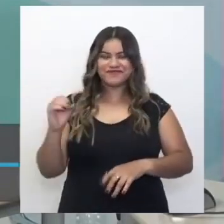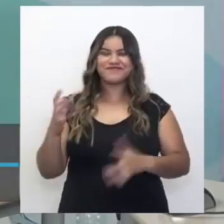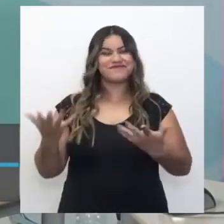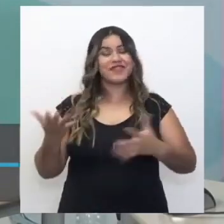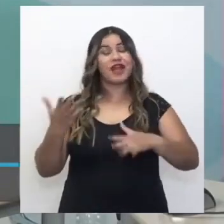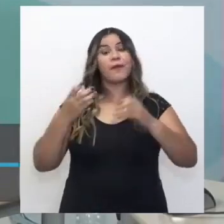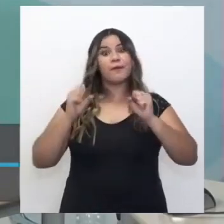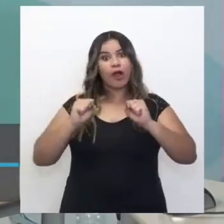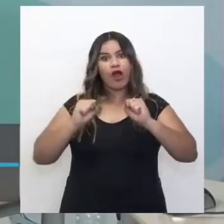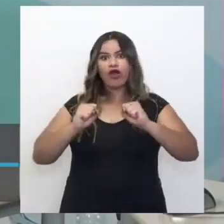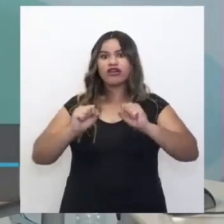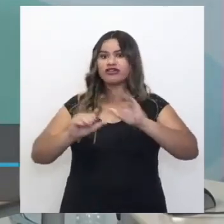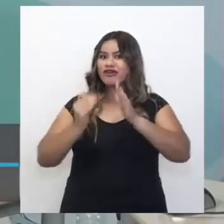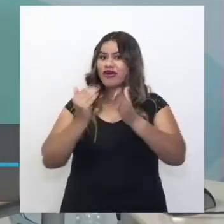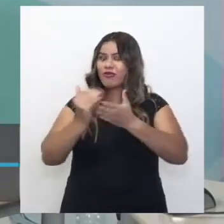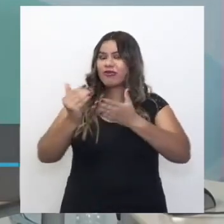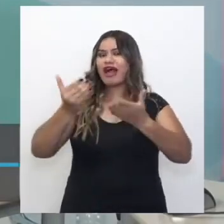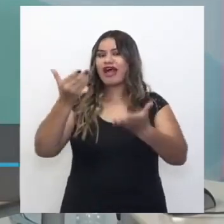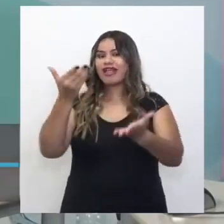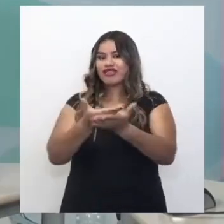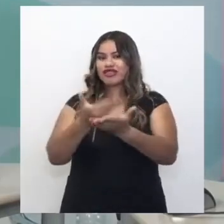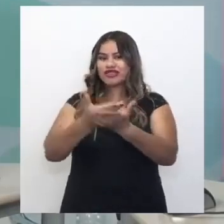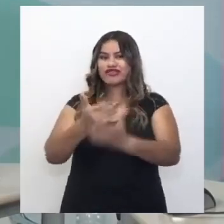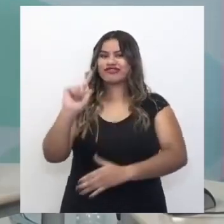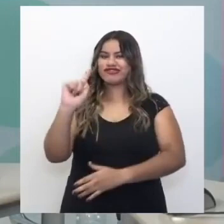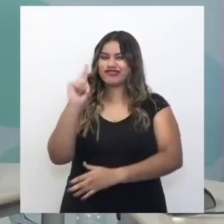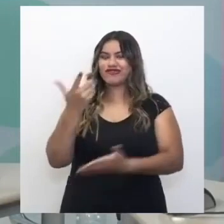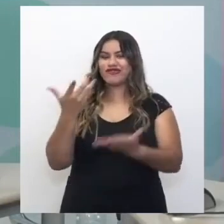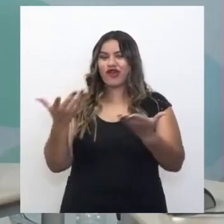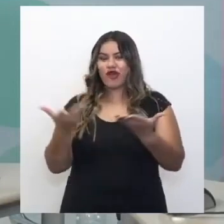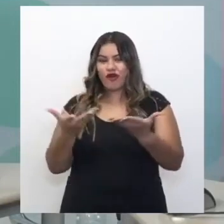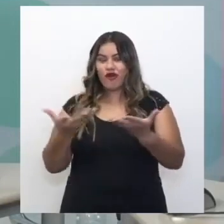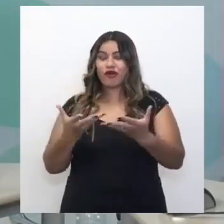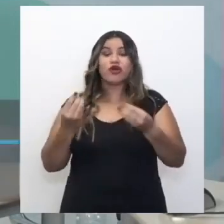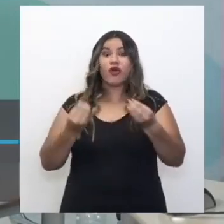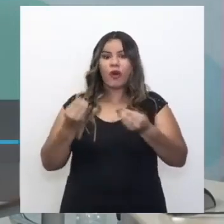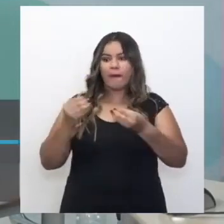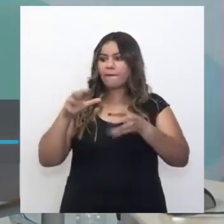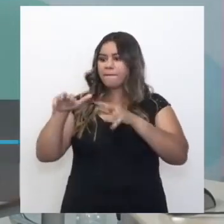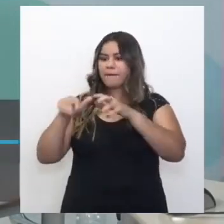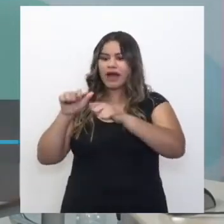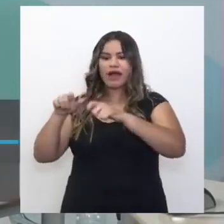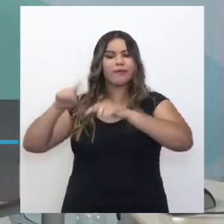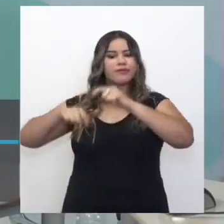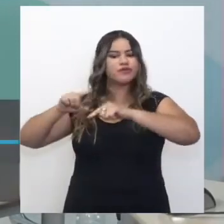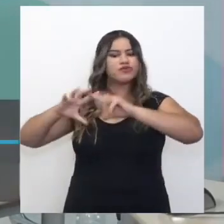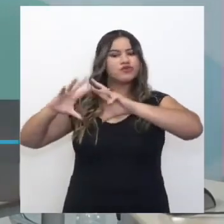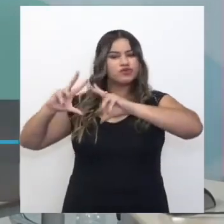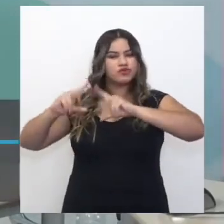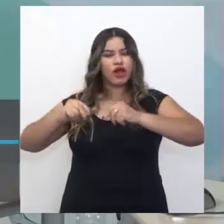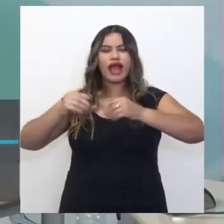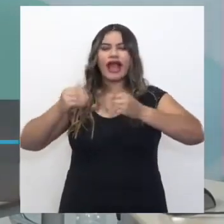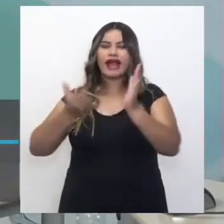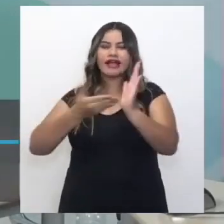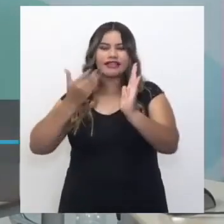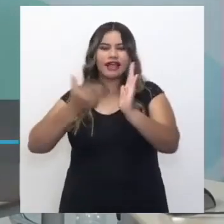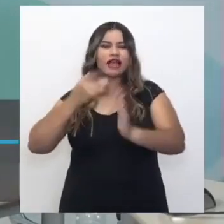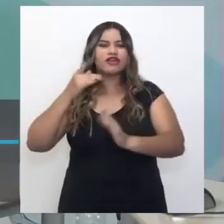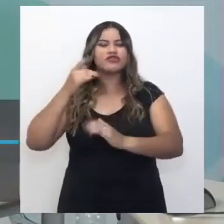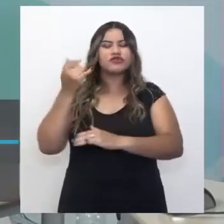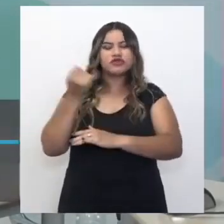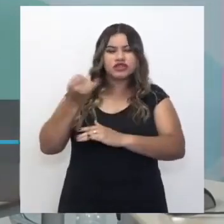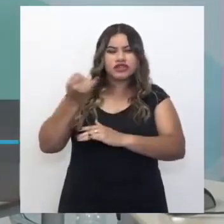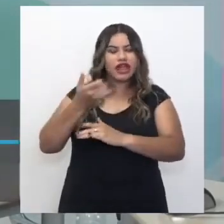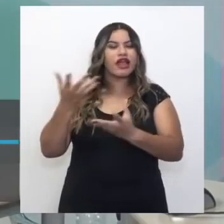aí para a aula de geografia de hoje, pegando seu material, seus cadernos, suas canetas, ficando aí